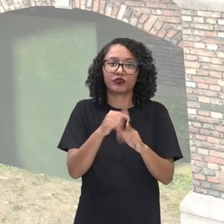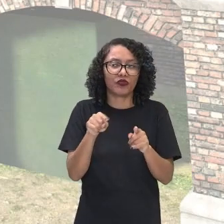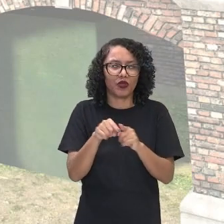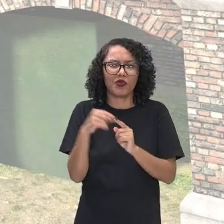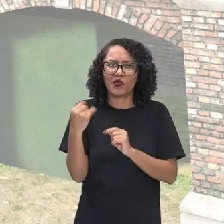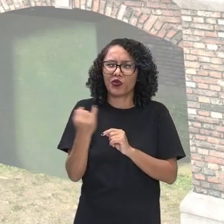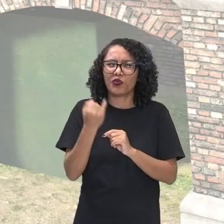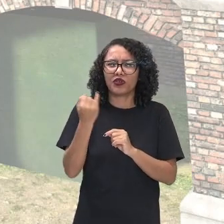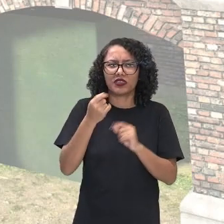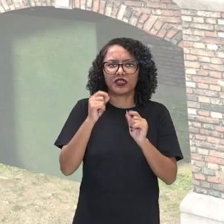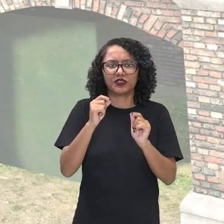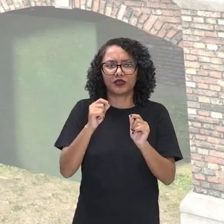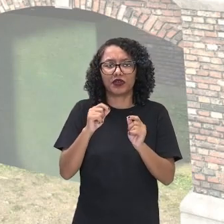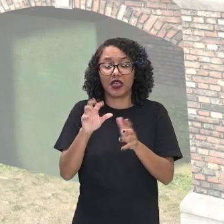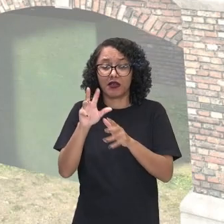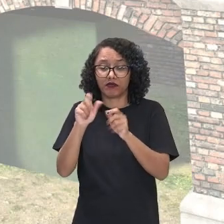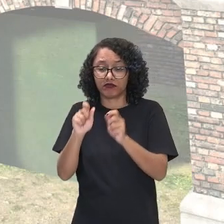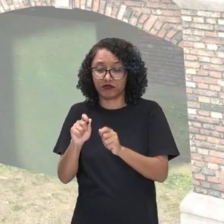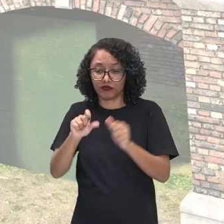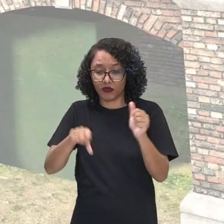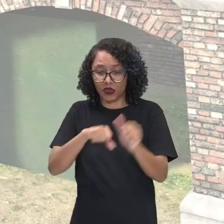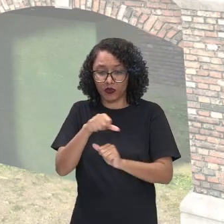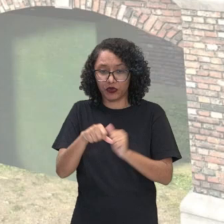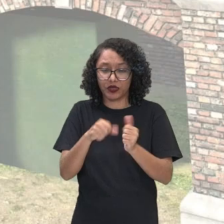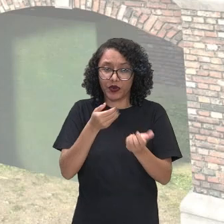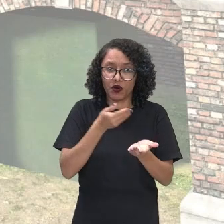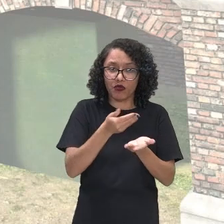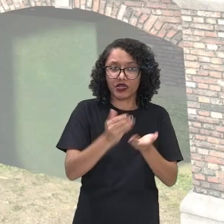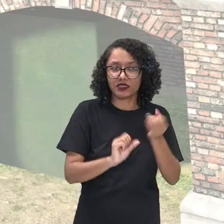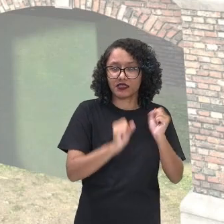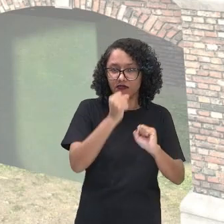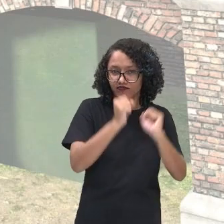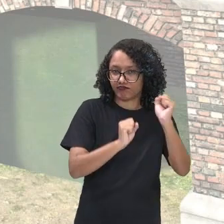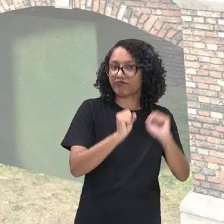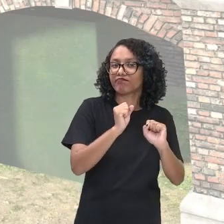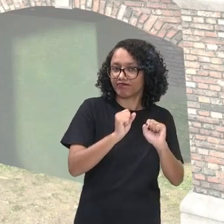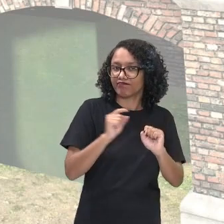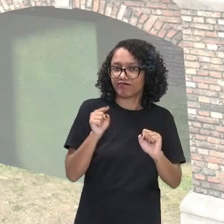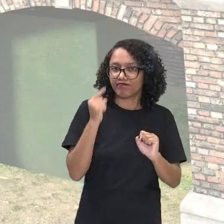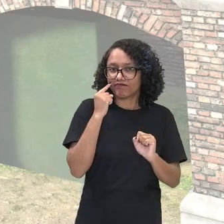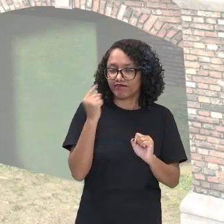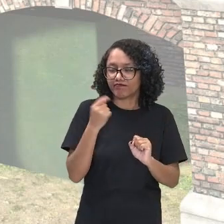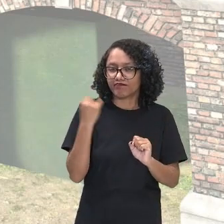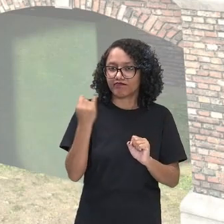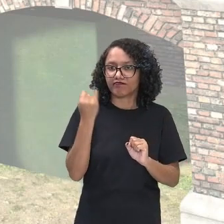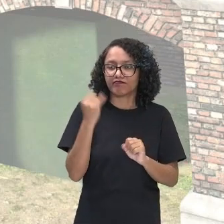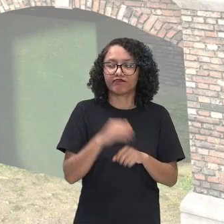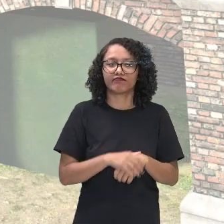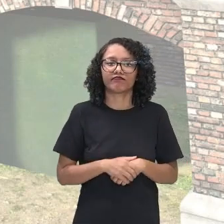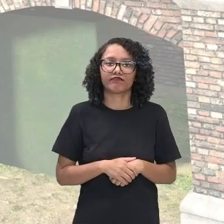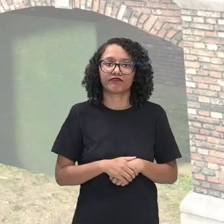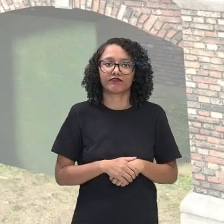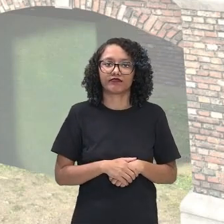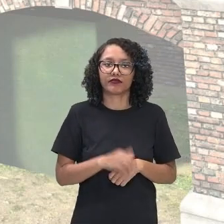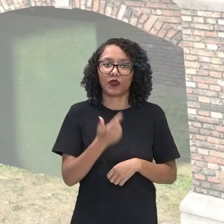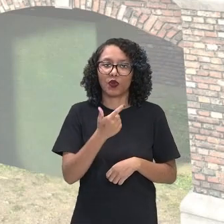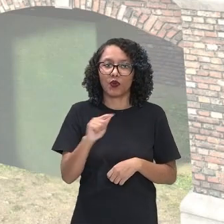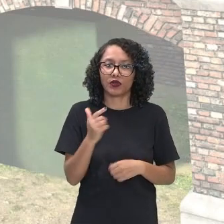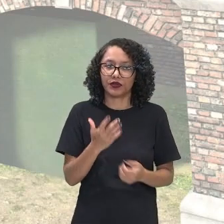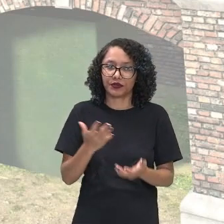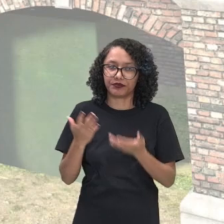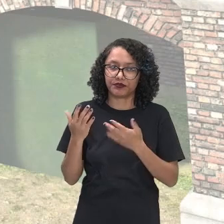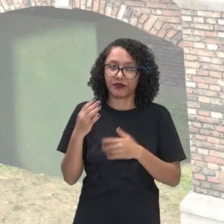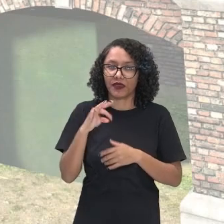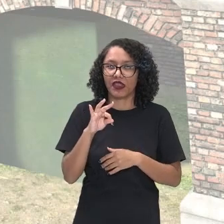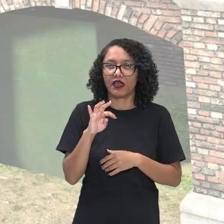produção artesanal para a industrial. A gente observa agora o tear